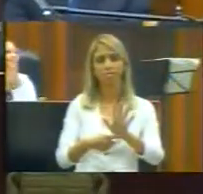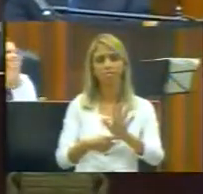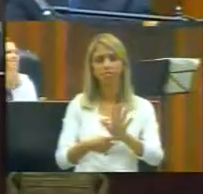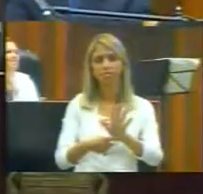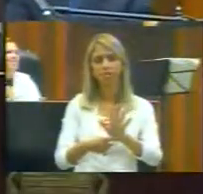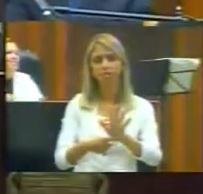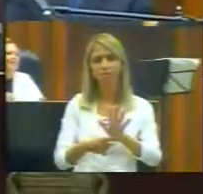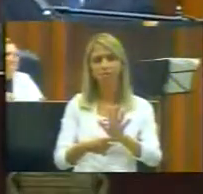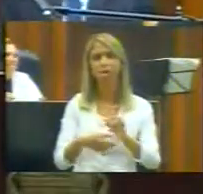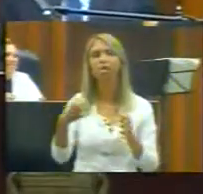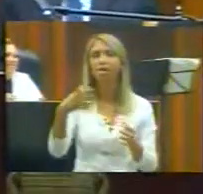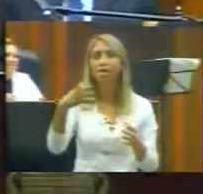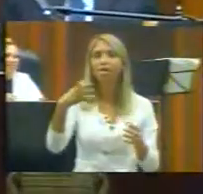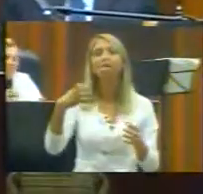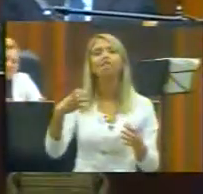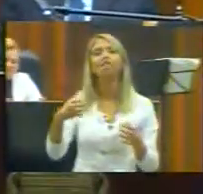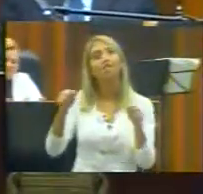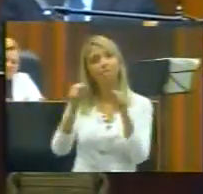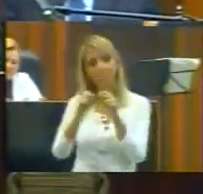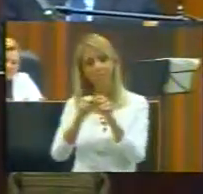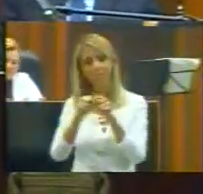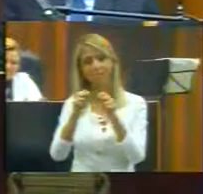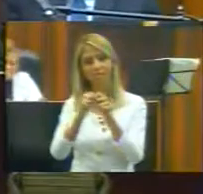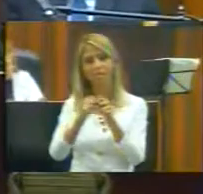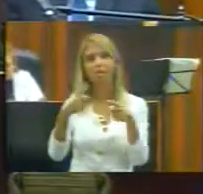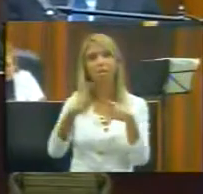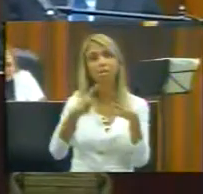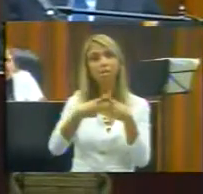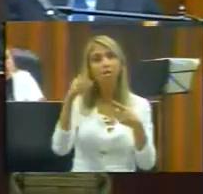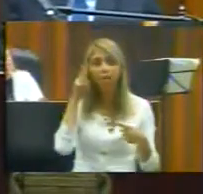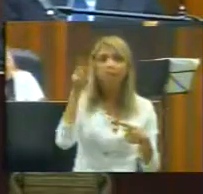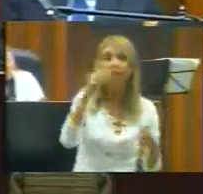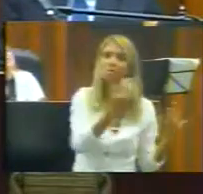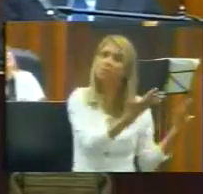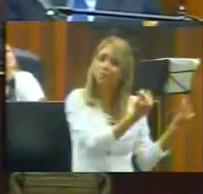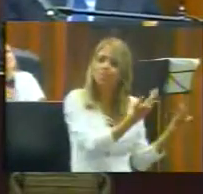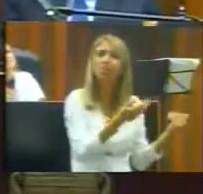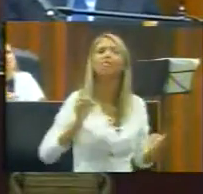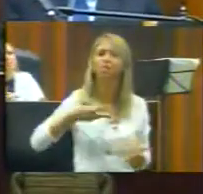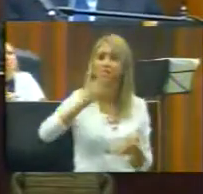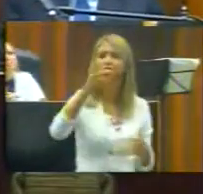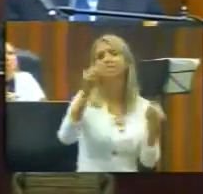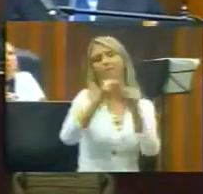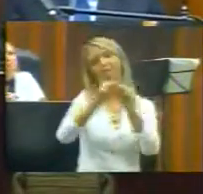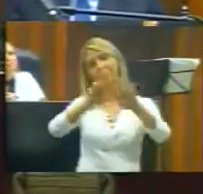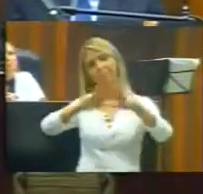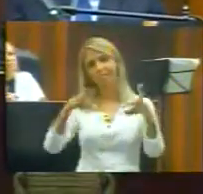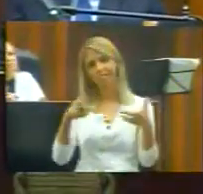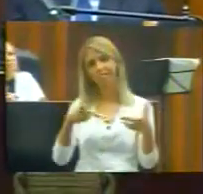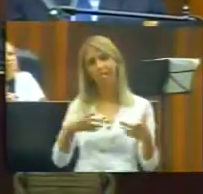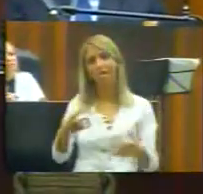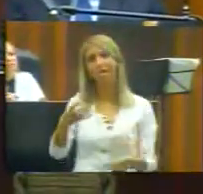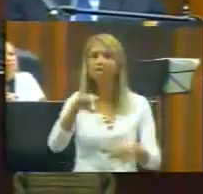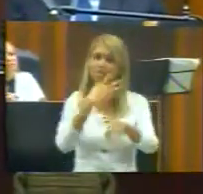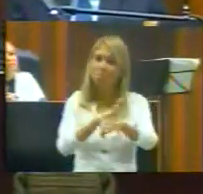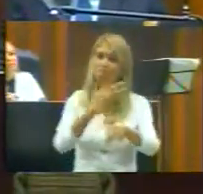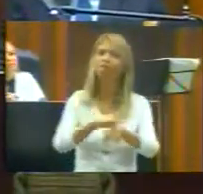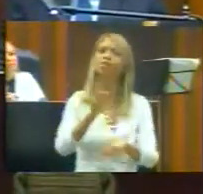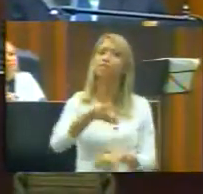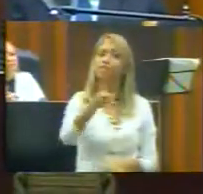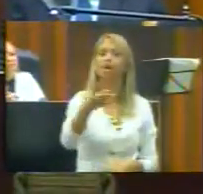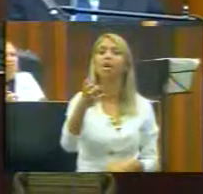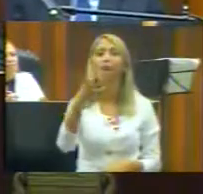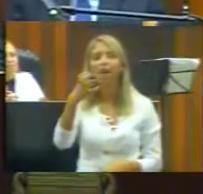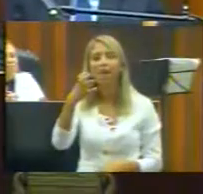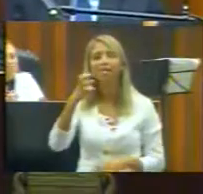me comprometer com isso, porque eles são dedicados. E queria que vocês colocassem isso na cabeça e levassem